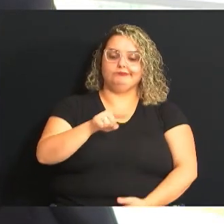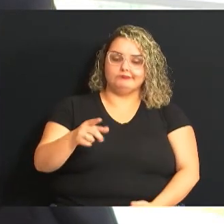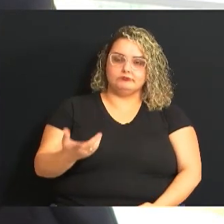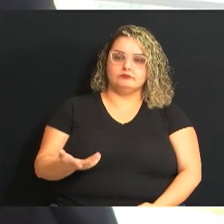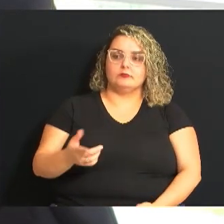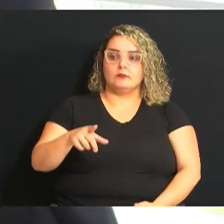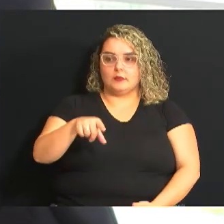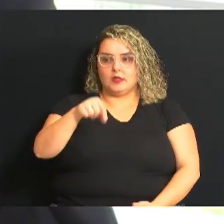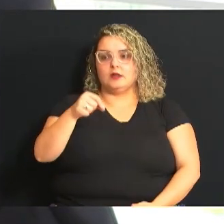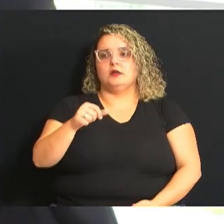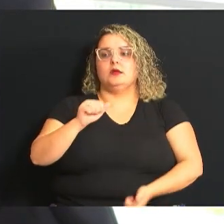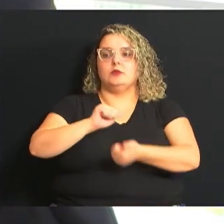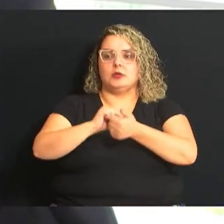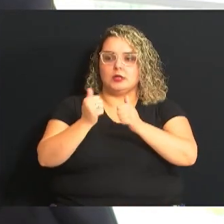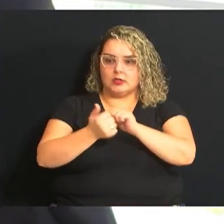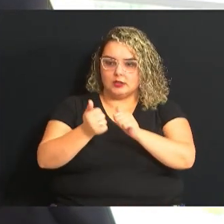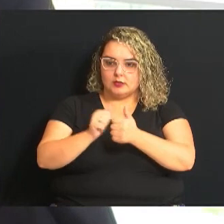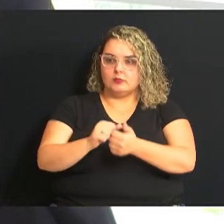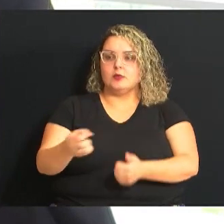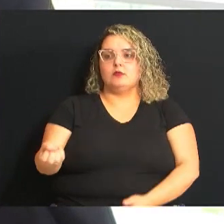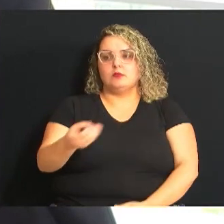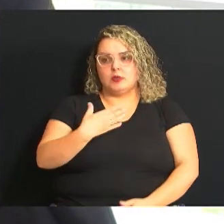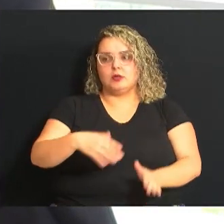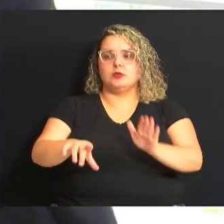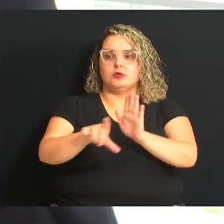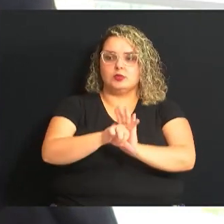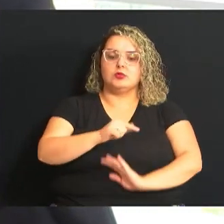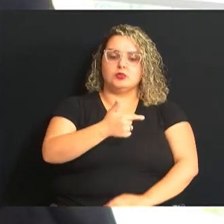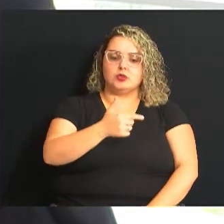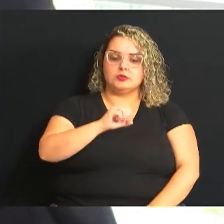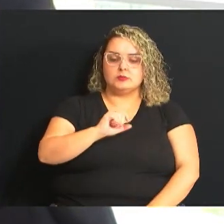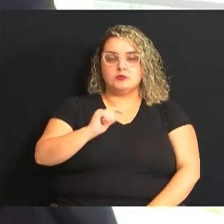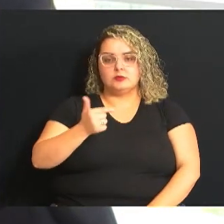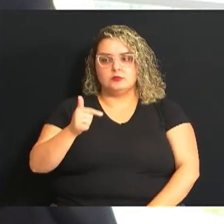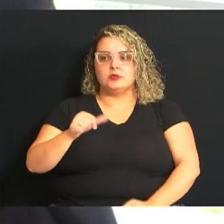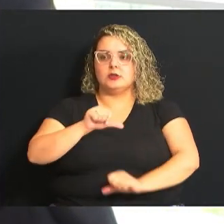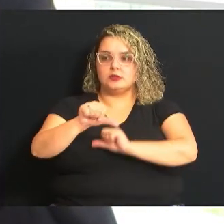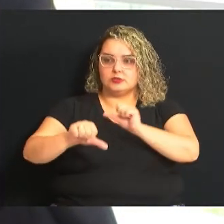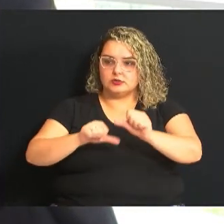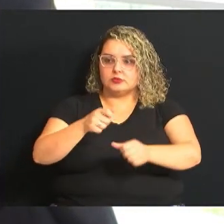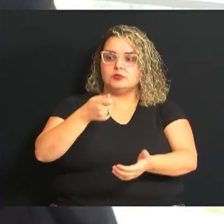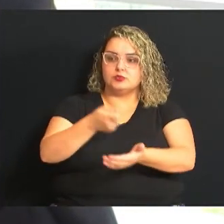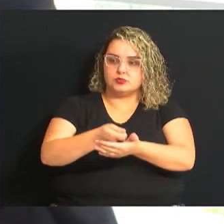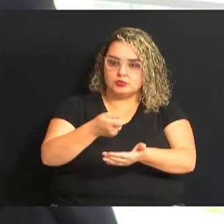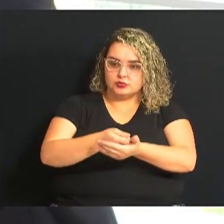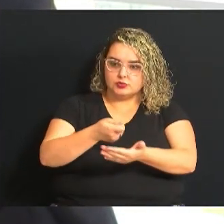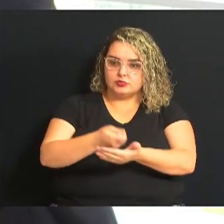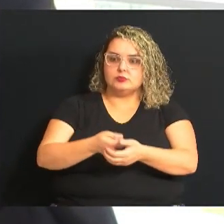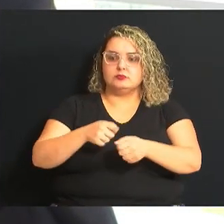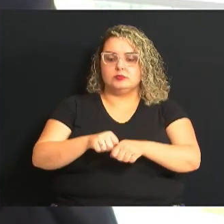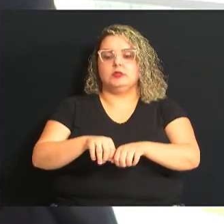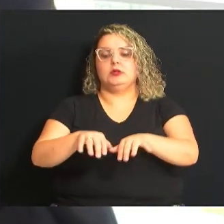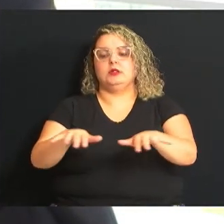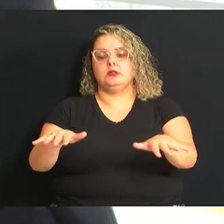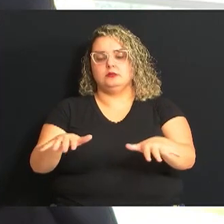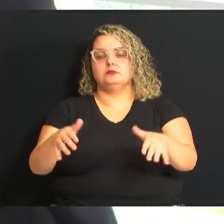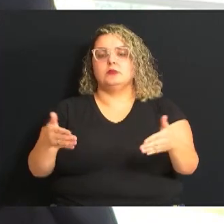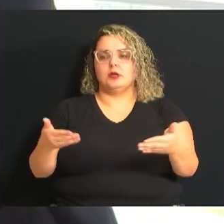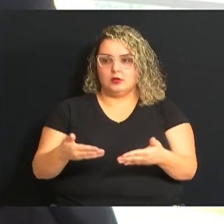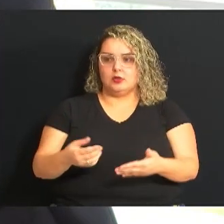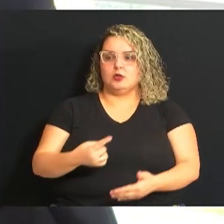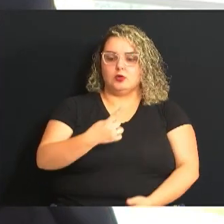categoria, vai até o dia 31 de outubro, os proprietários que tenham esses galpões para o requerimento de redução da alíquota